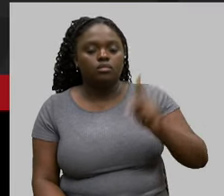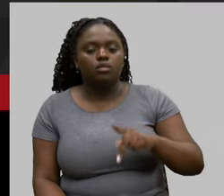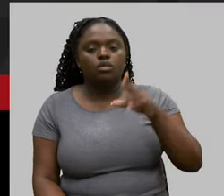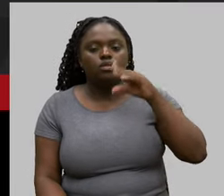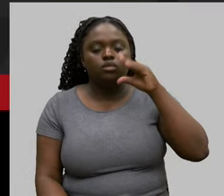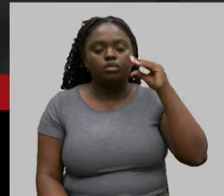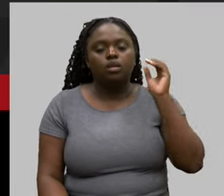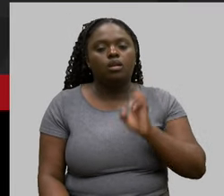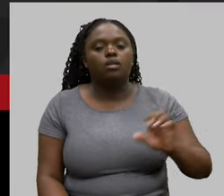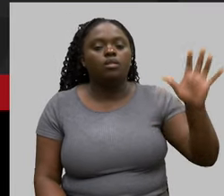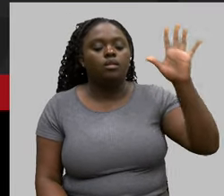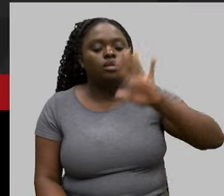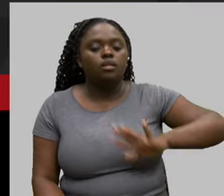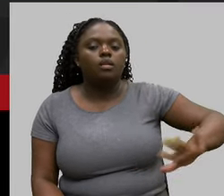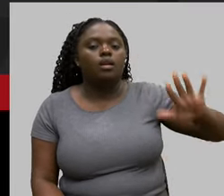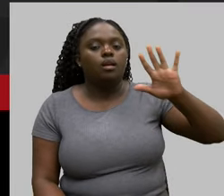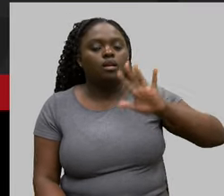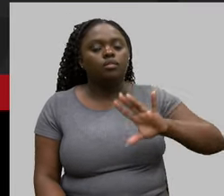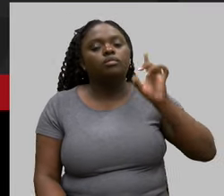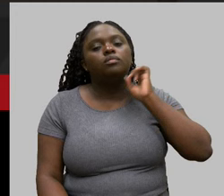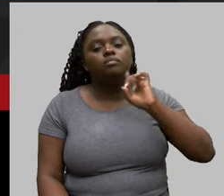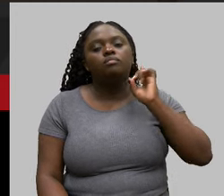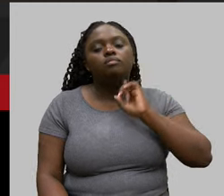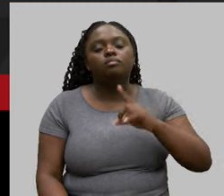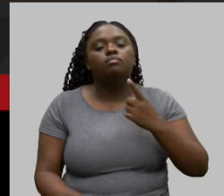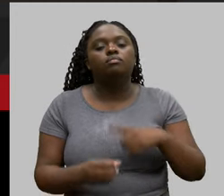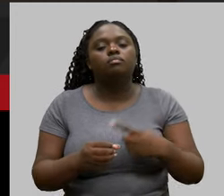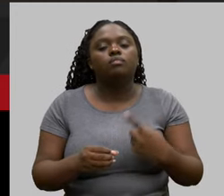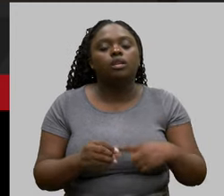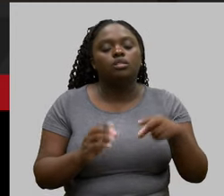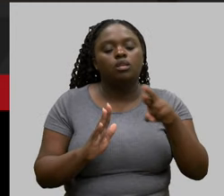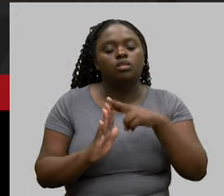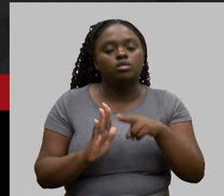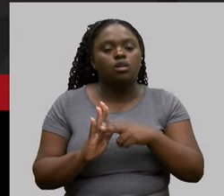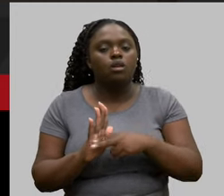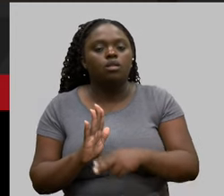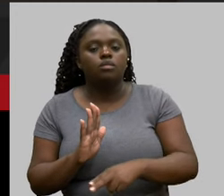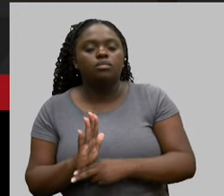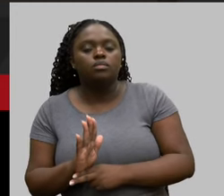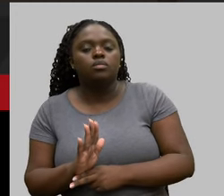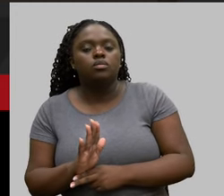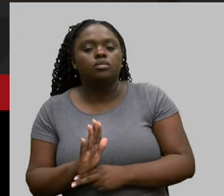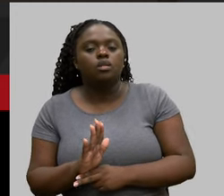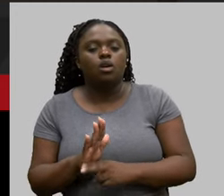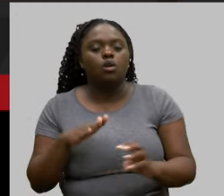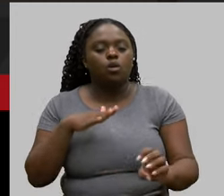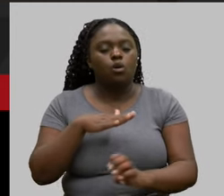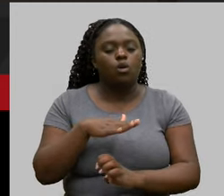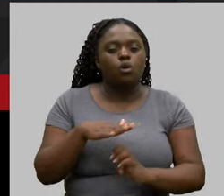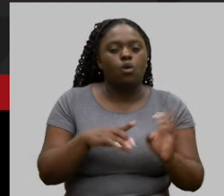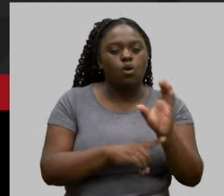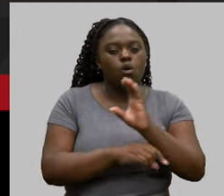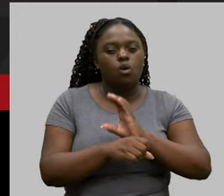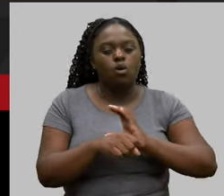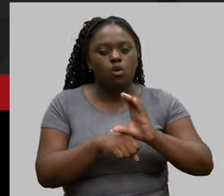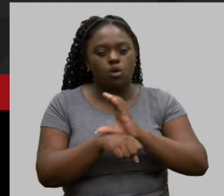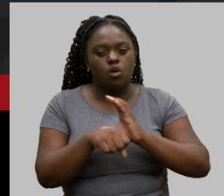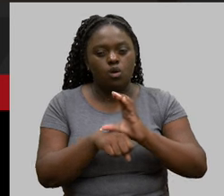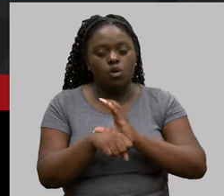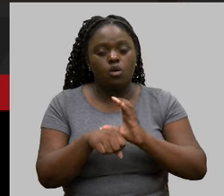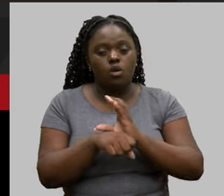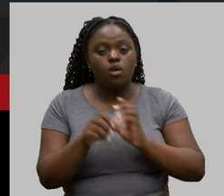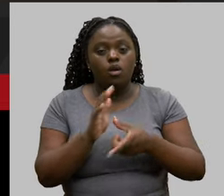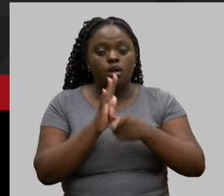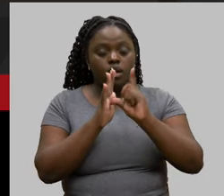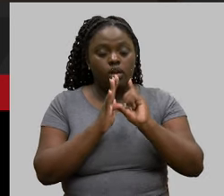estad Distrito Federal e município as normas constitucionais e infraconstitucionais anteriores à data de